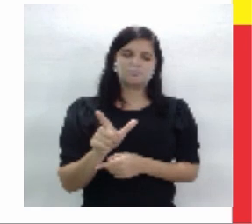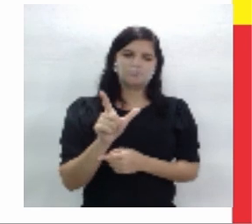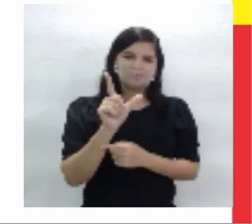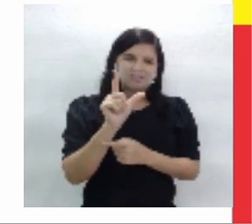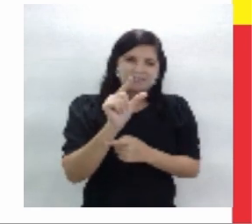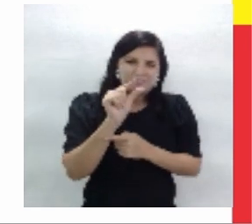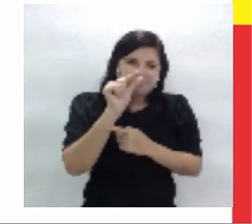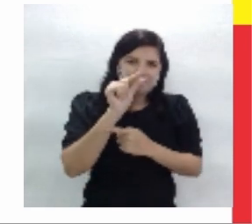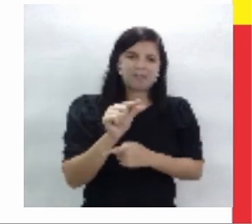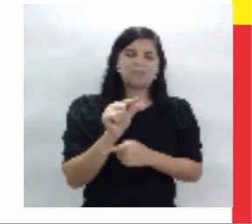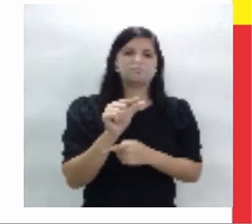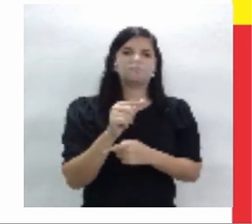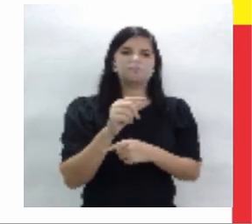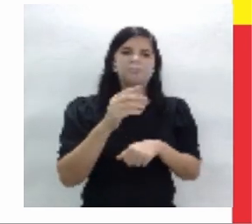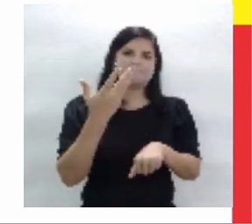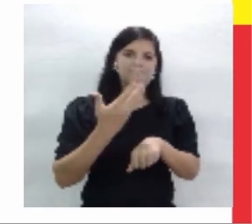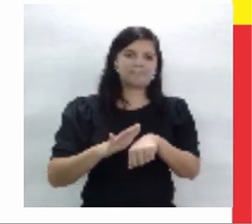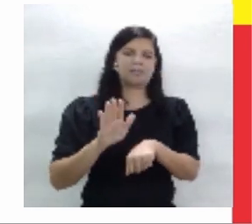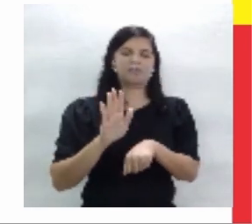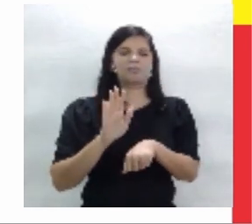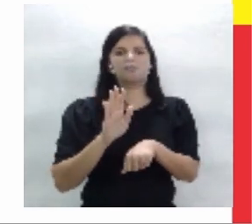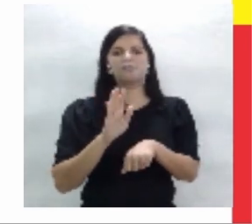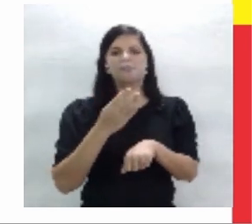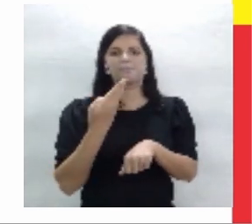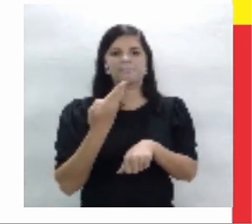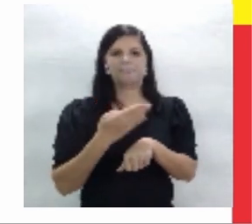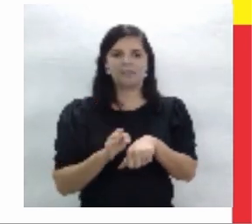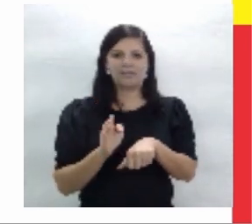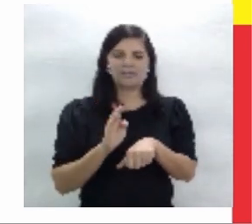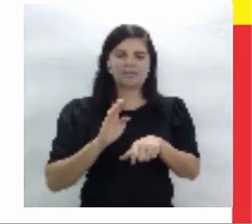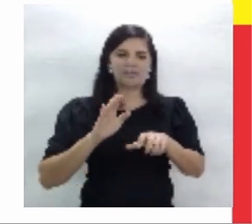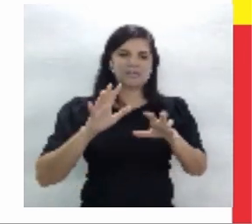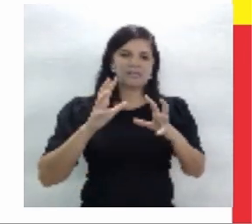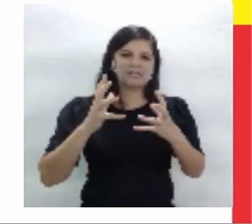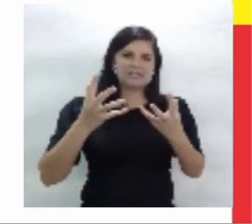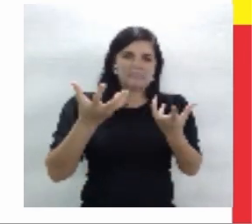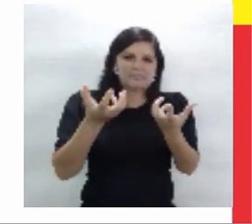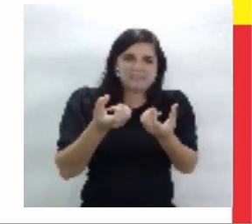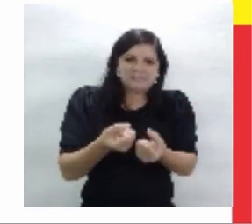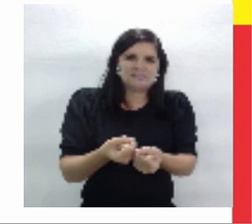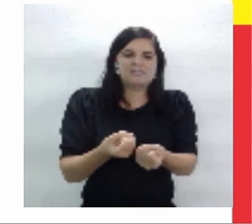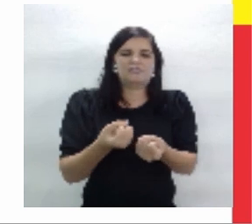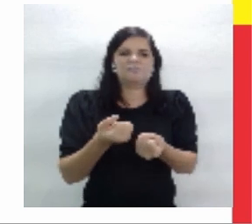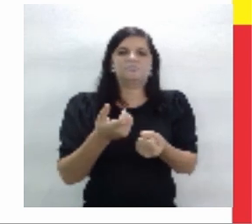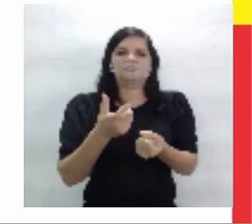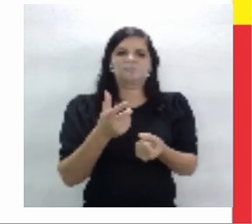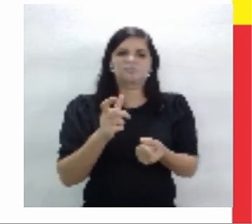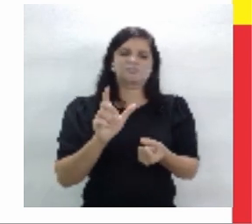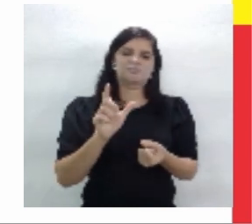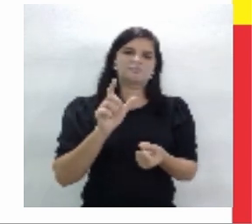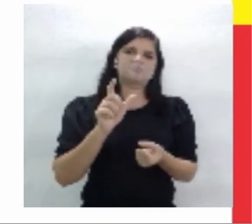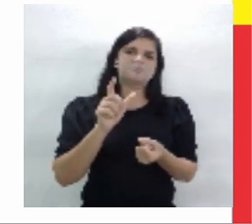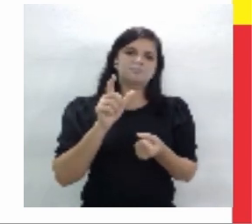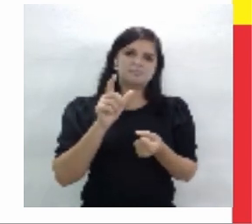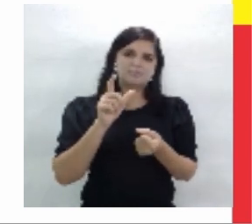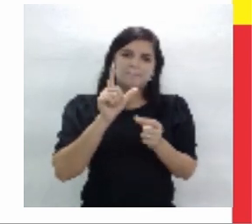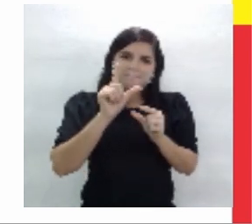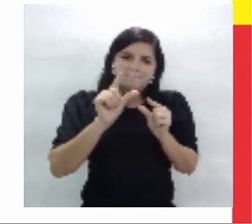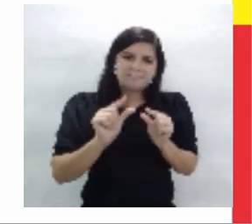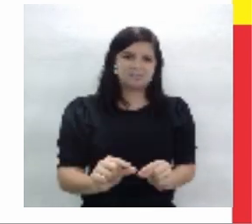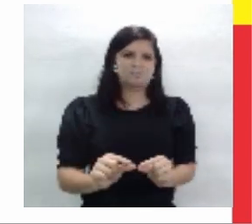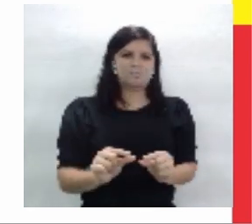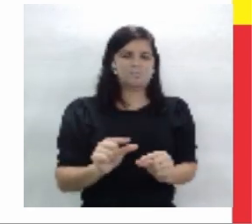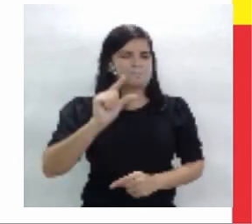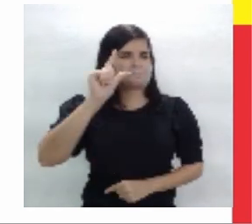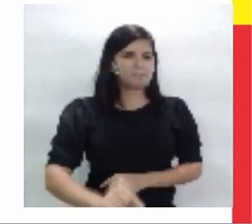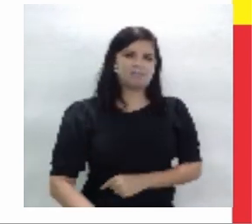diminui mais, e a parte branca, tá? A parte ali do deserto, do Saara ali, né? Tem uma menor quantidade de água.